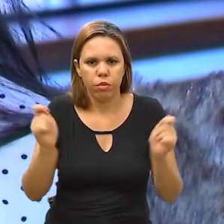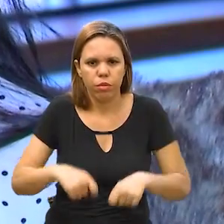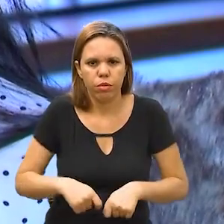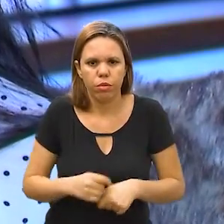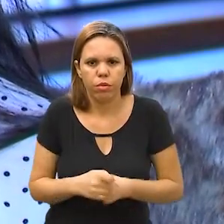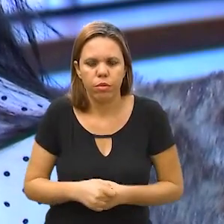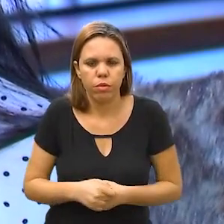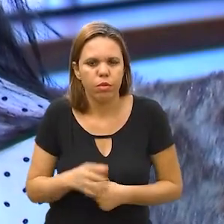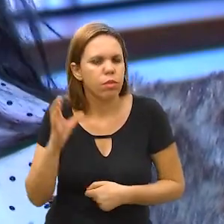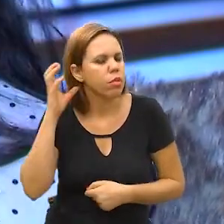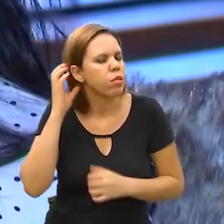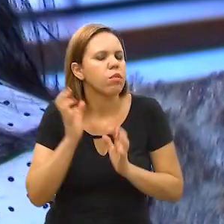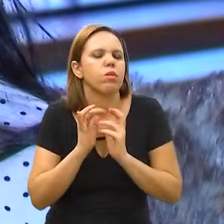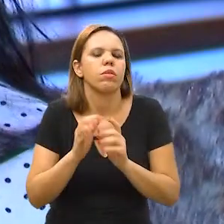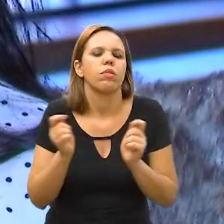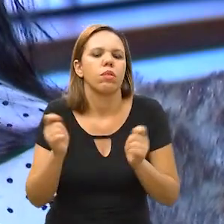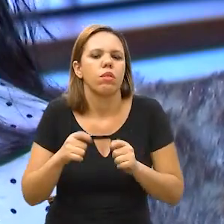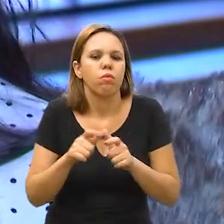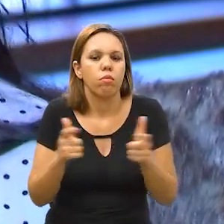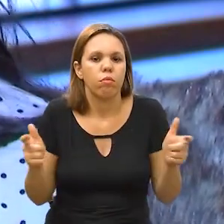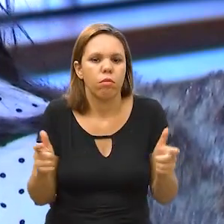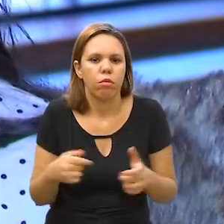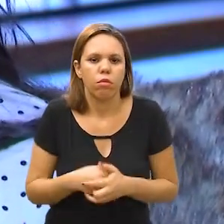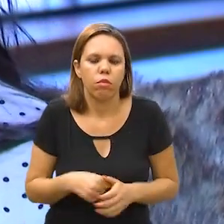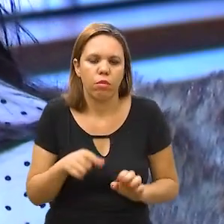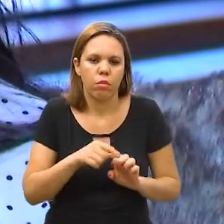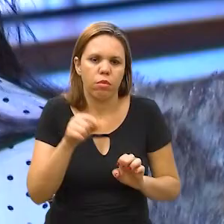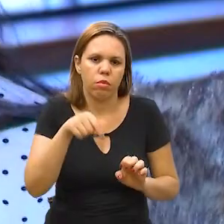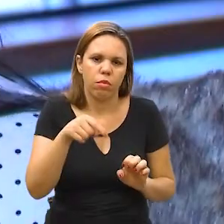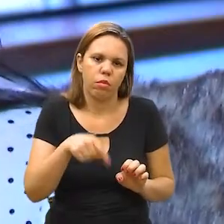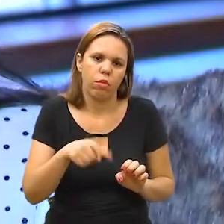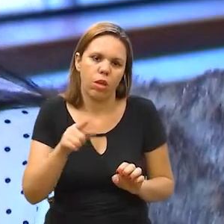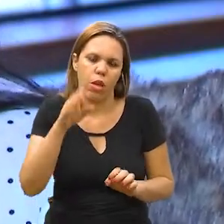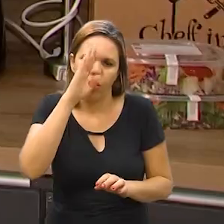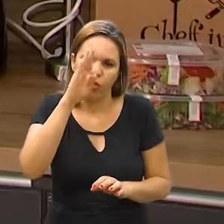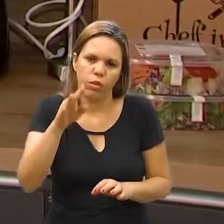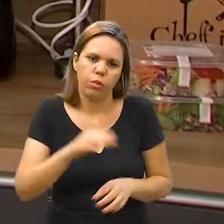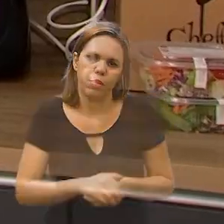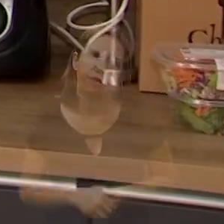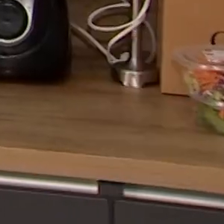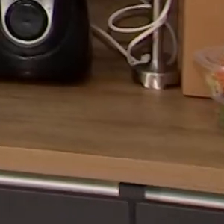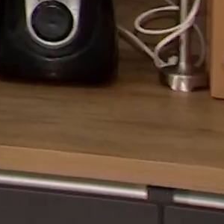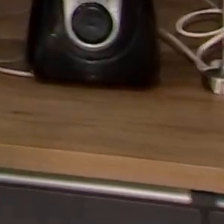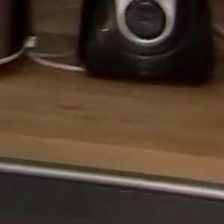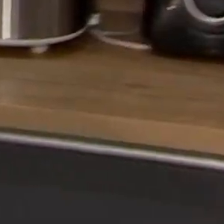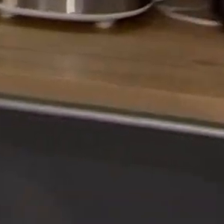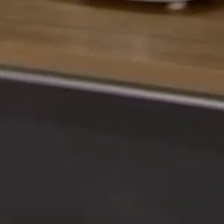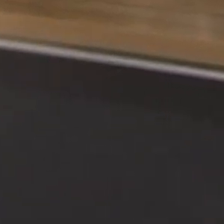capacidade do seu cérebro e para o empreendedor é fundamental.